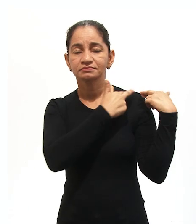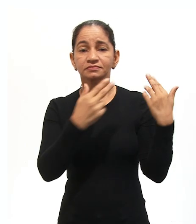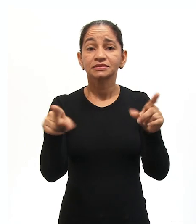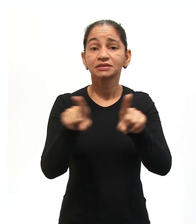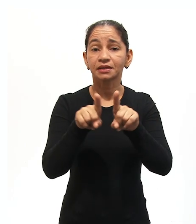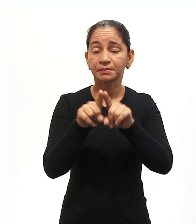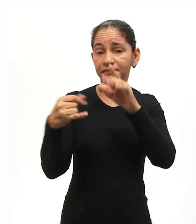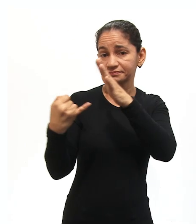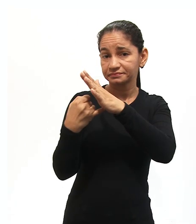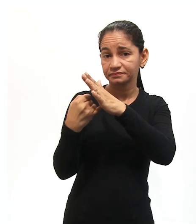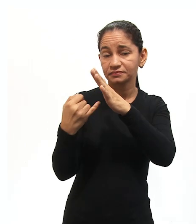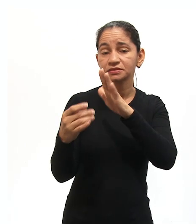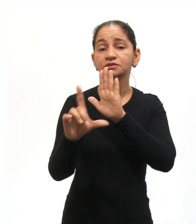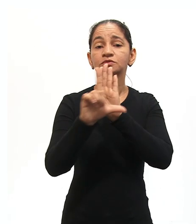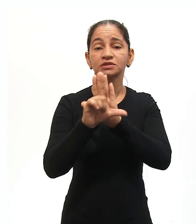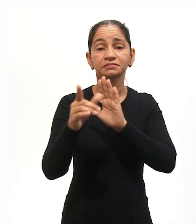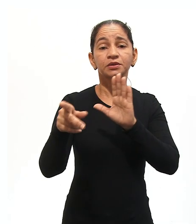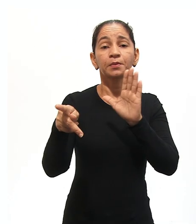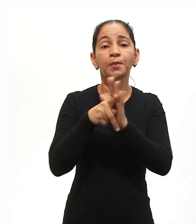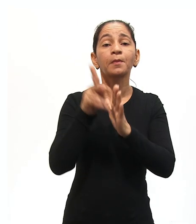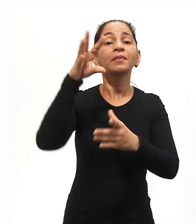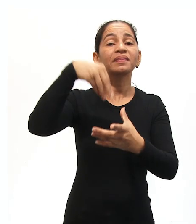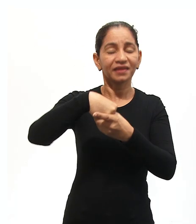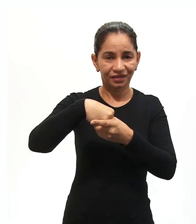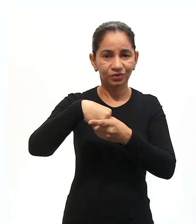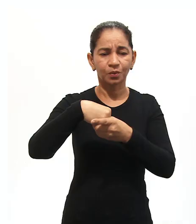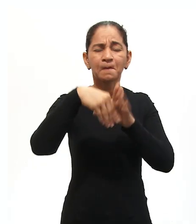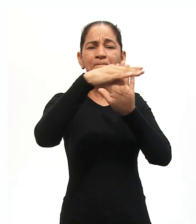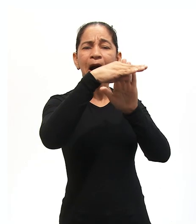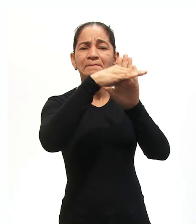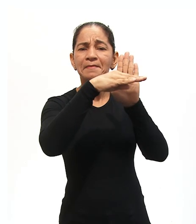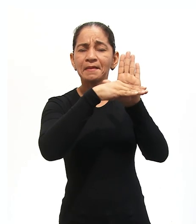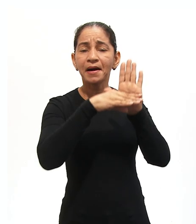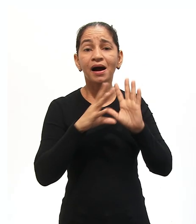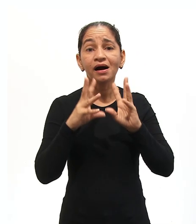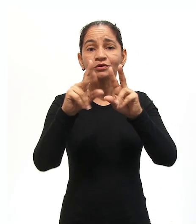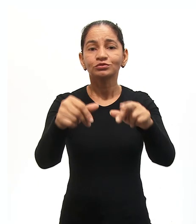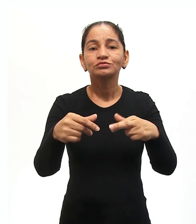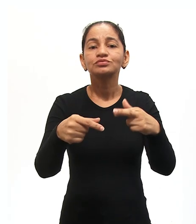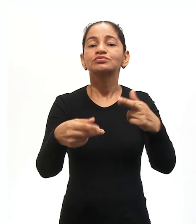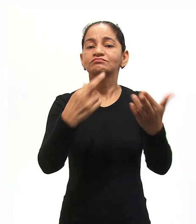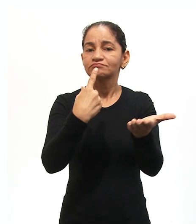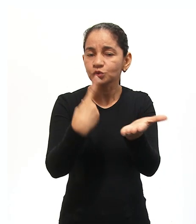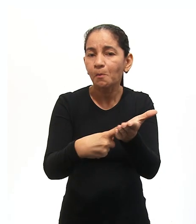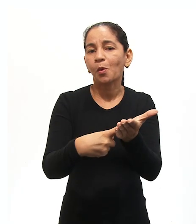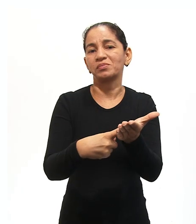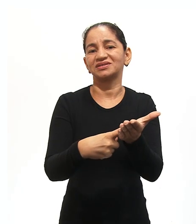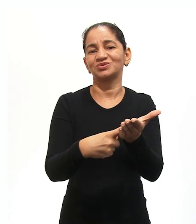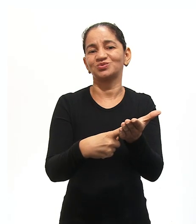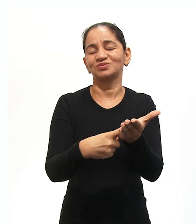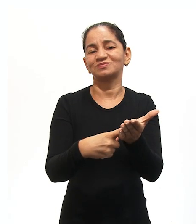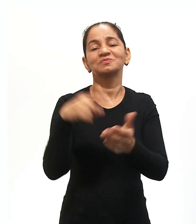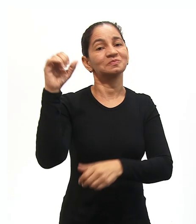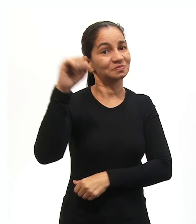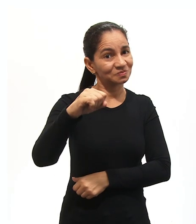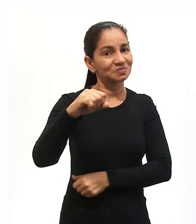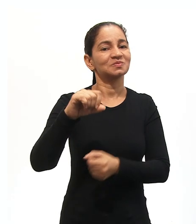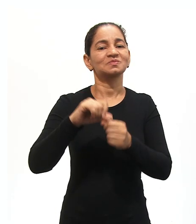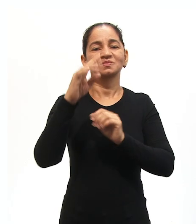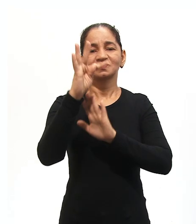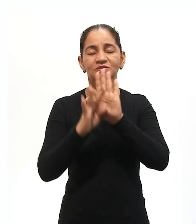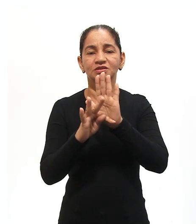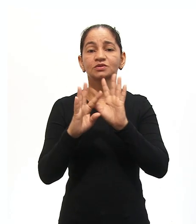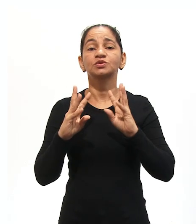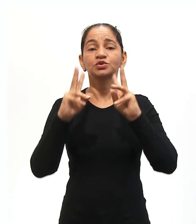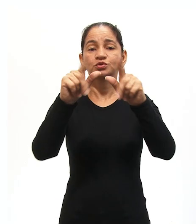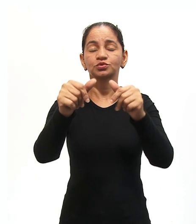responsabilidade institucional. Esses elementos formam um alicerce sobre qual se constrói o